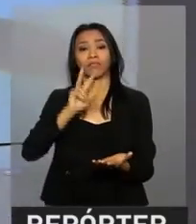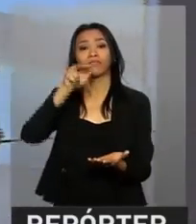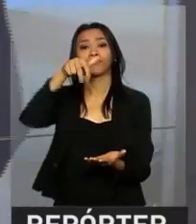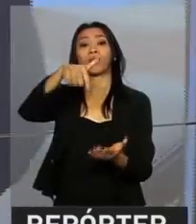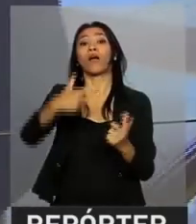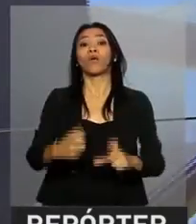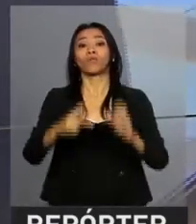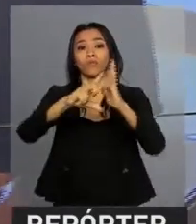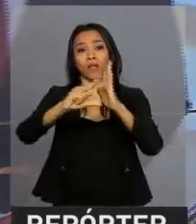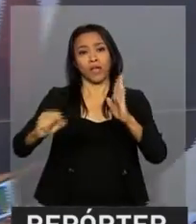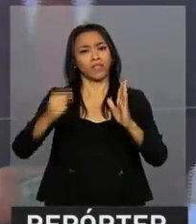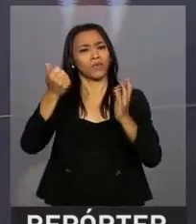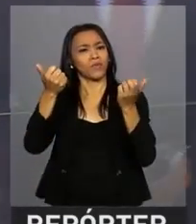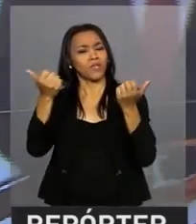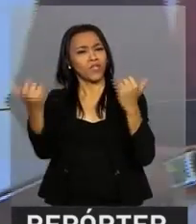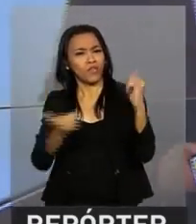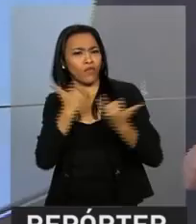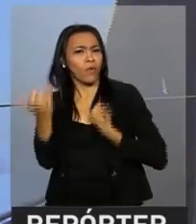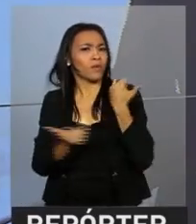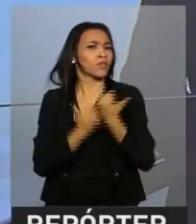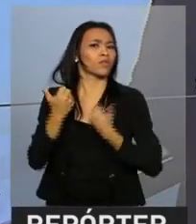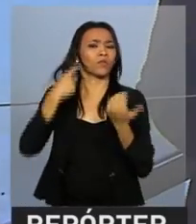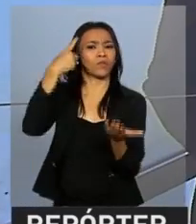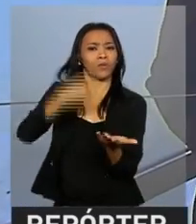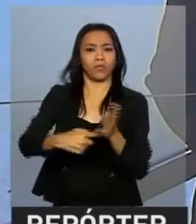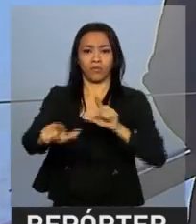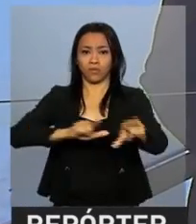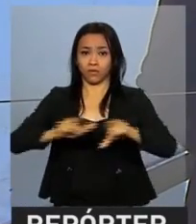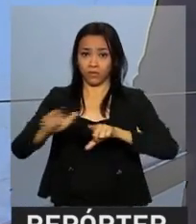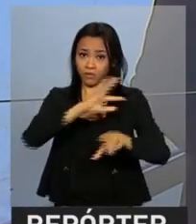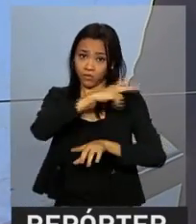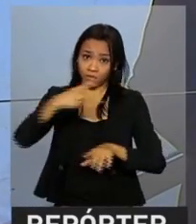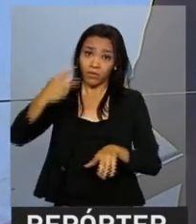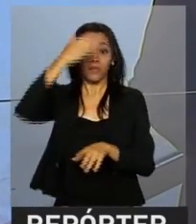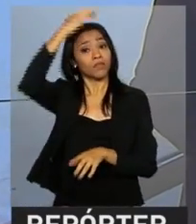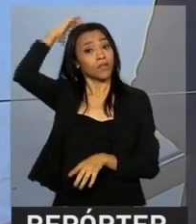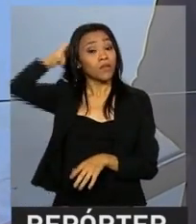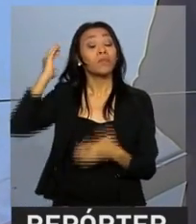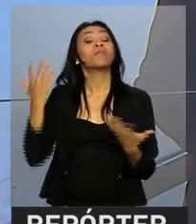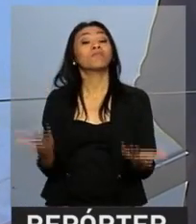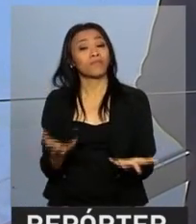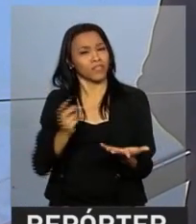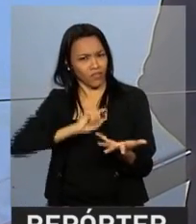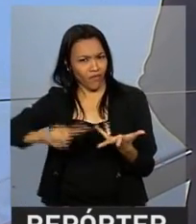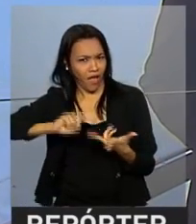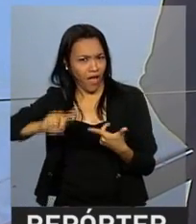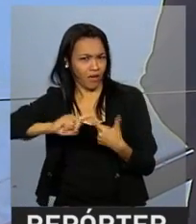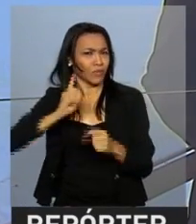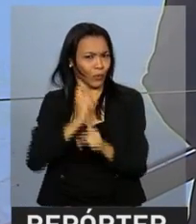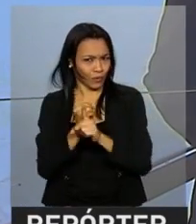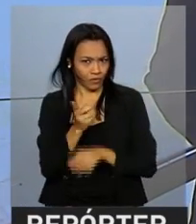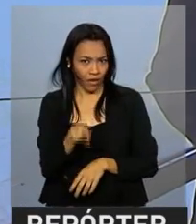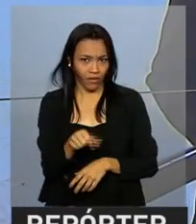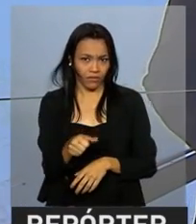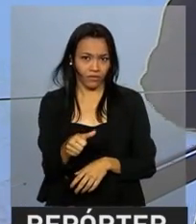a gente as informações sobre a agenda do presidente em exercício Michel Temer. Bom, João Pedro, estão previstos vários encontros, não é